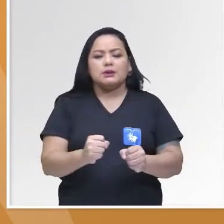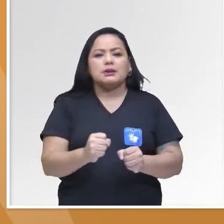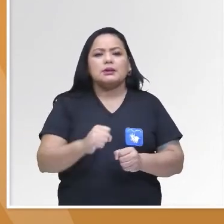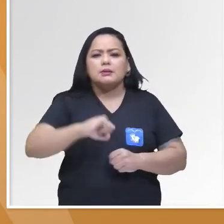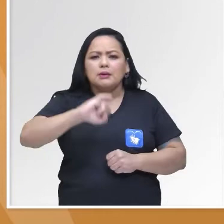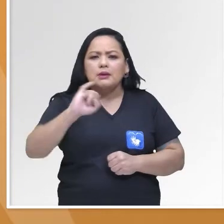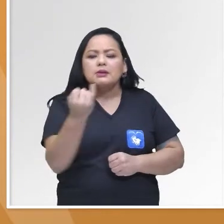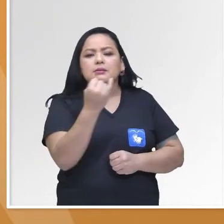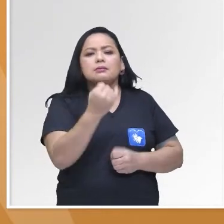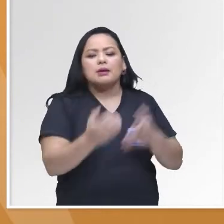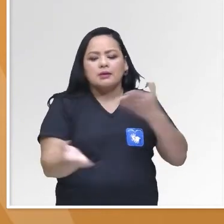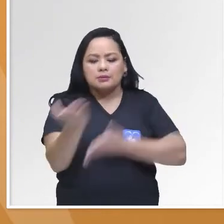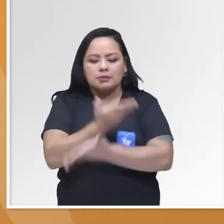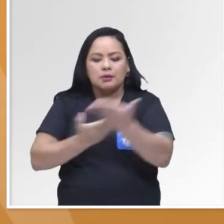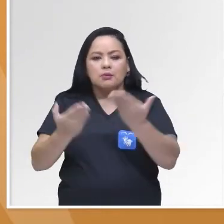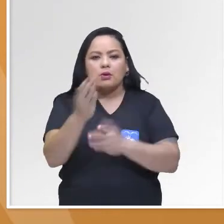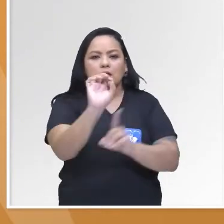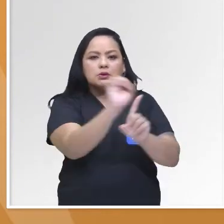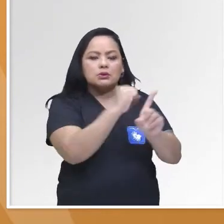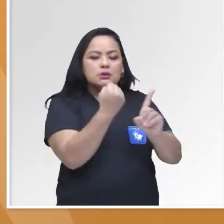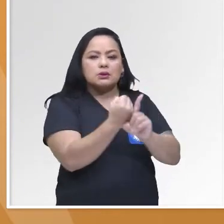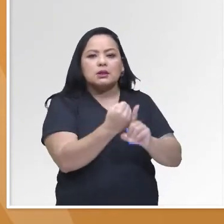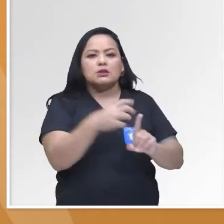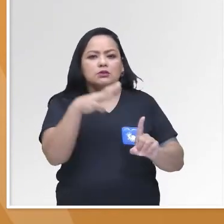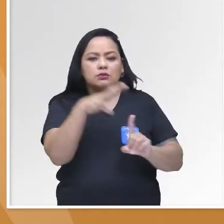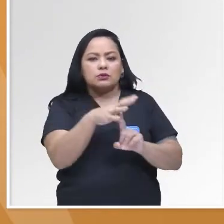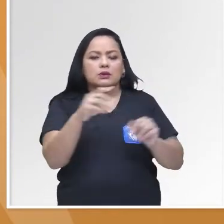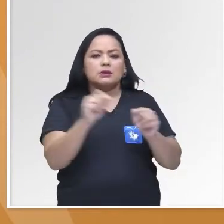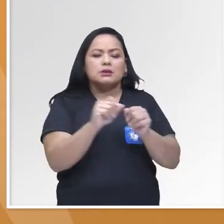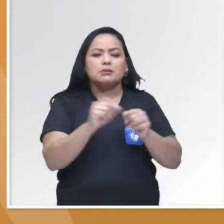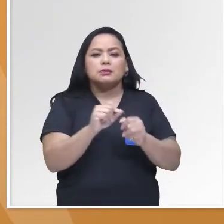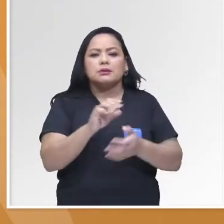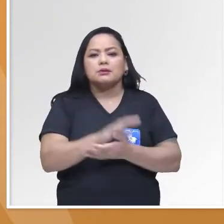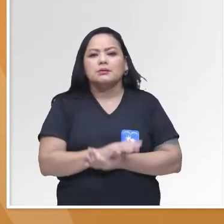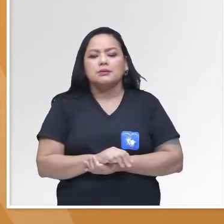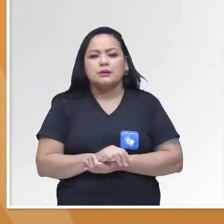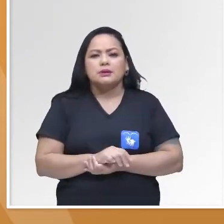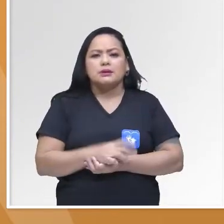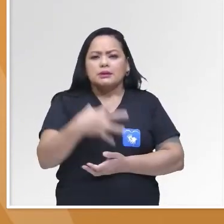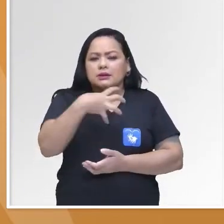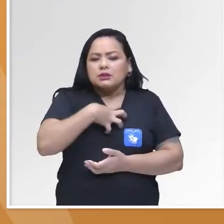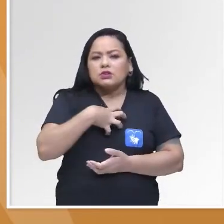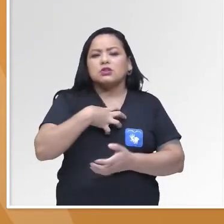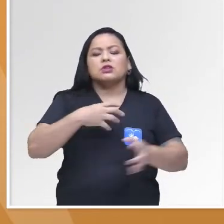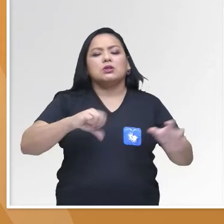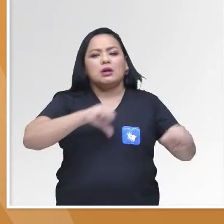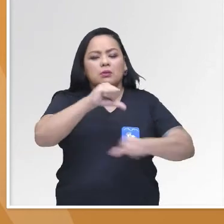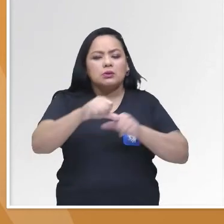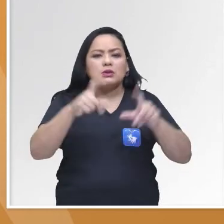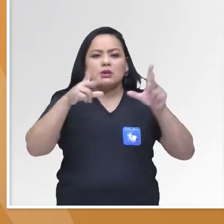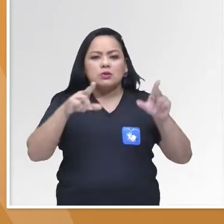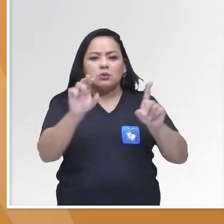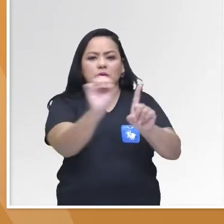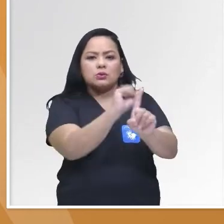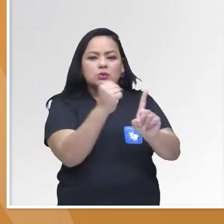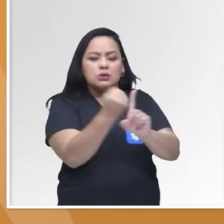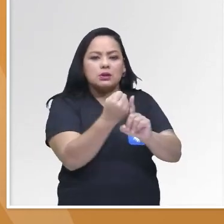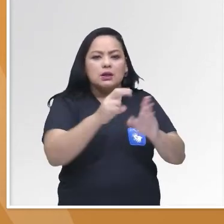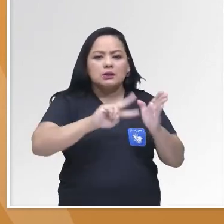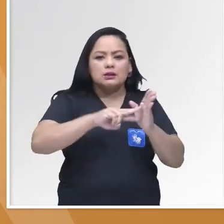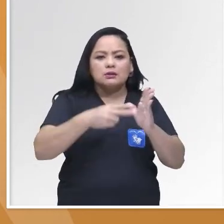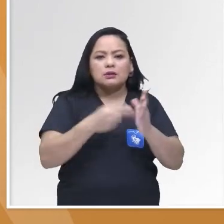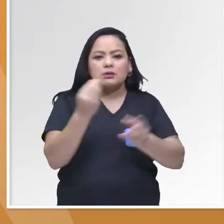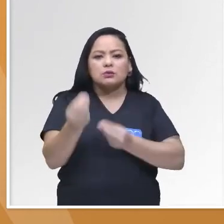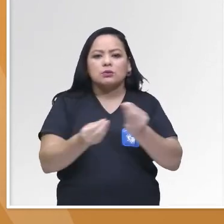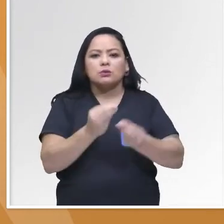dessa sociedade, poder agir e poder sofrer a ação dessa mesma sociedade, no sentido de que